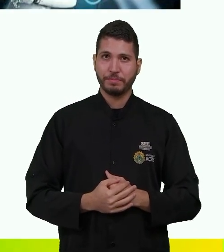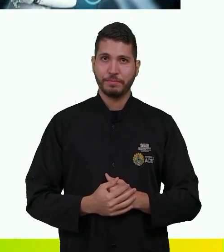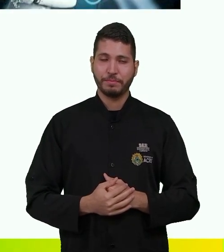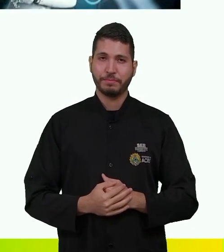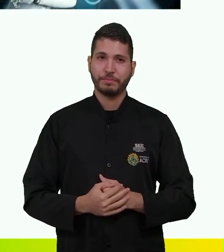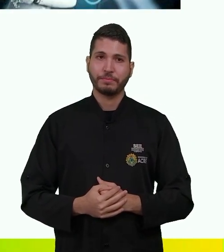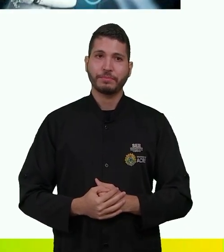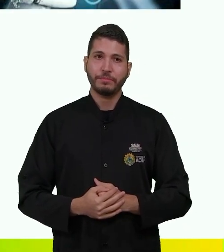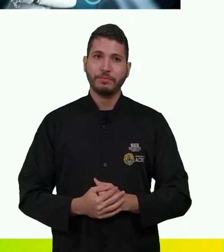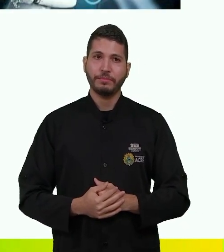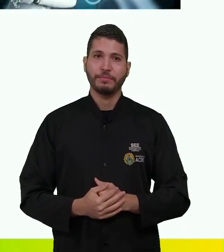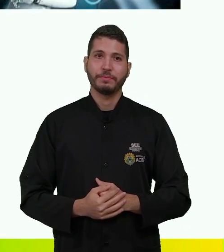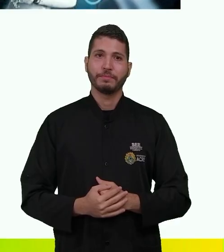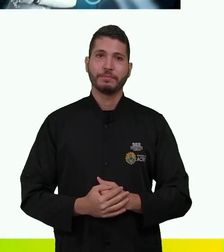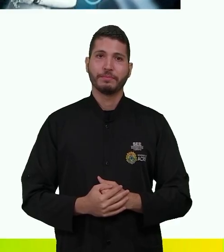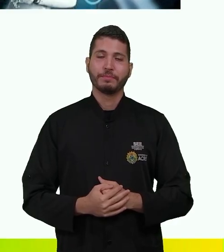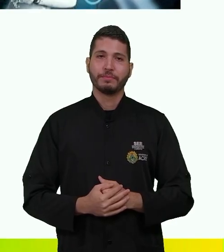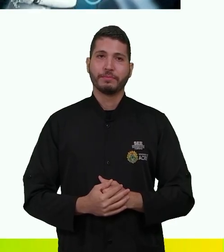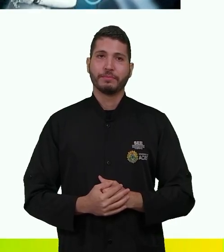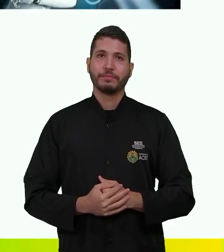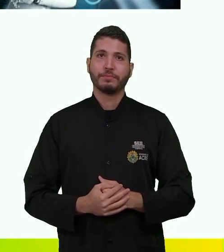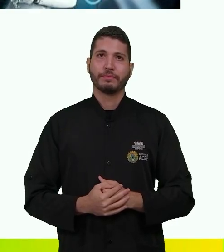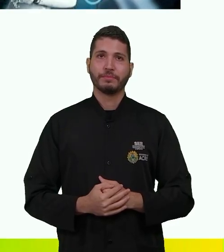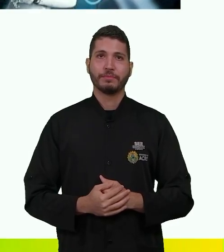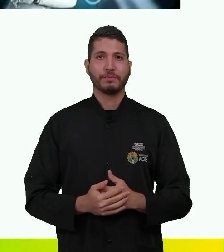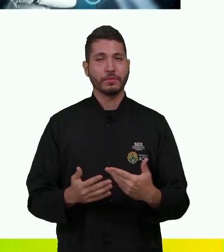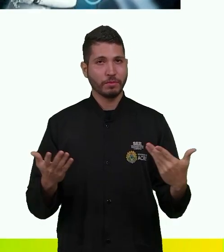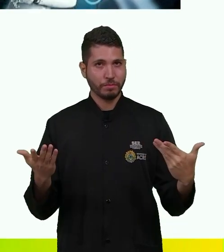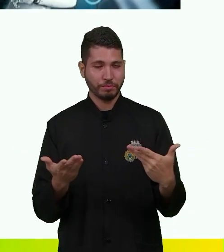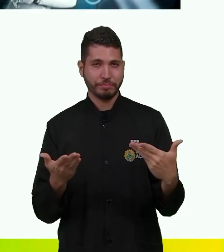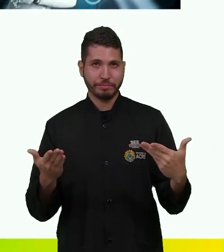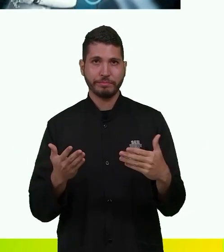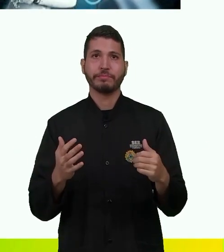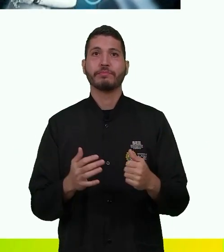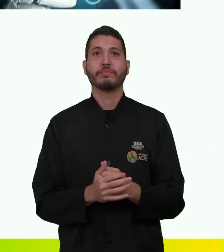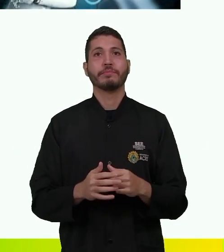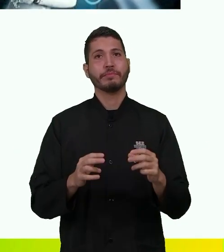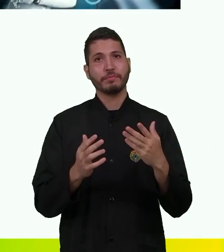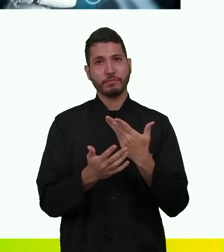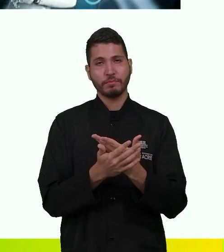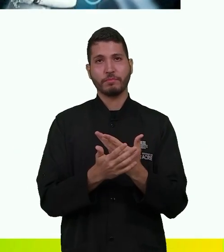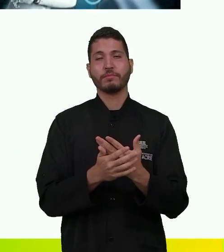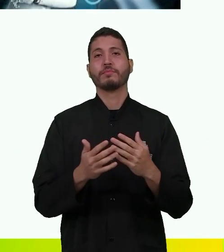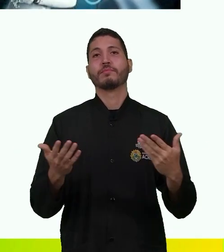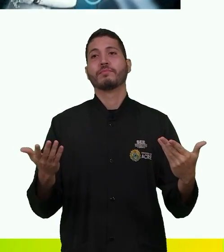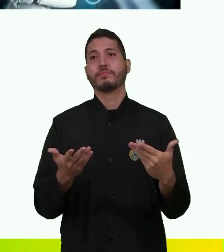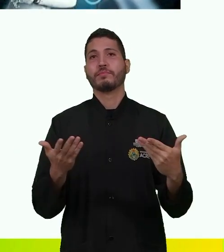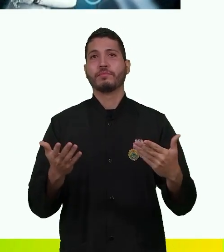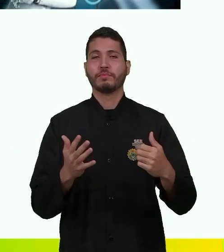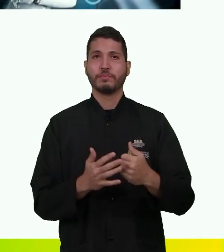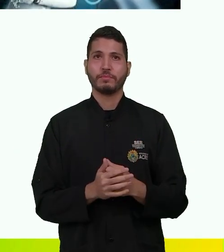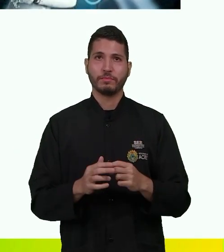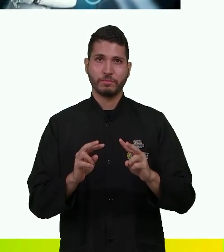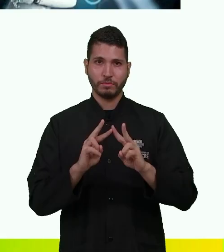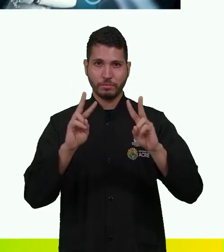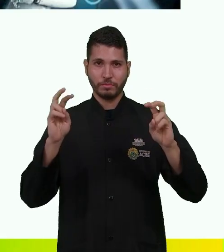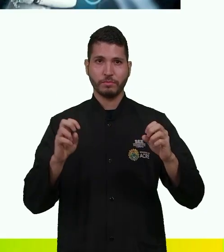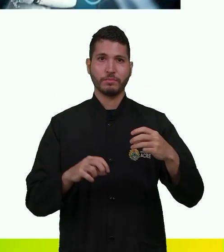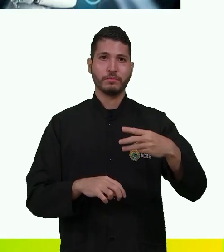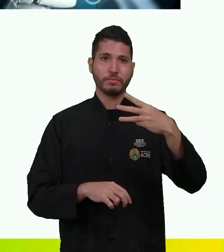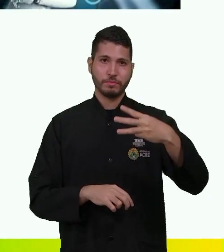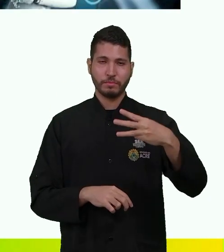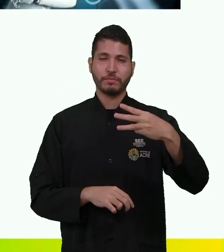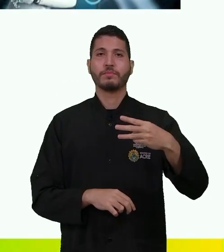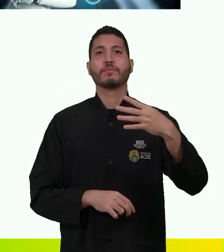a primeira e a segunda Revolução Industrial. Hoje nós tratamos, na segunda parte, sobre a terceira, a